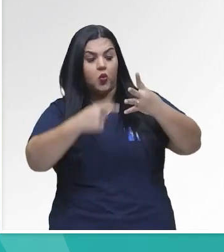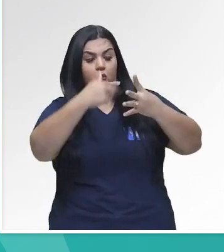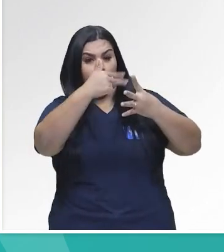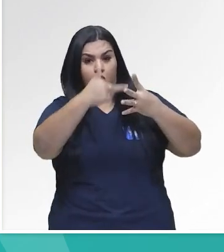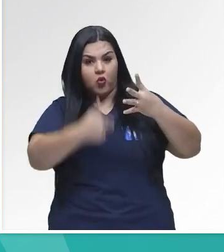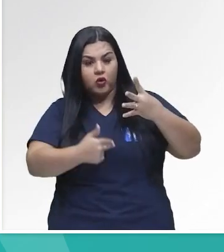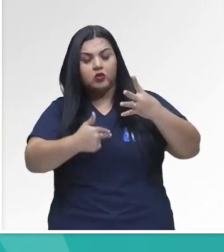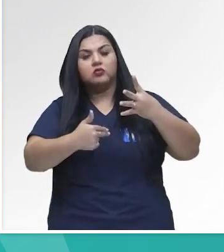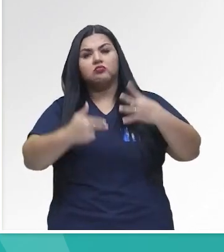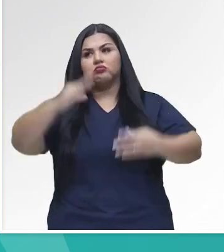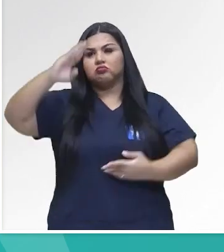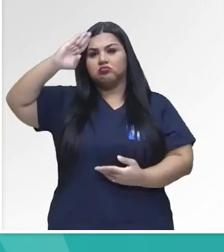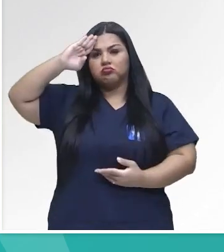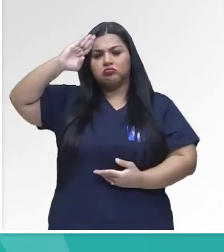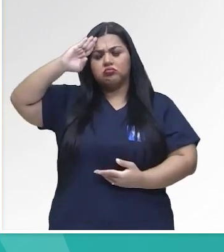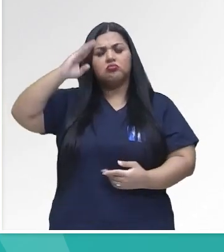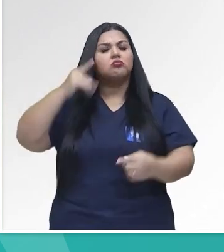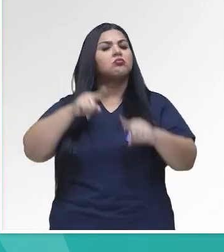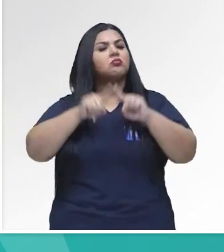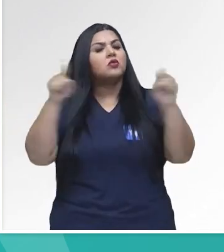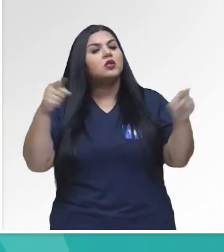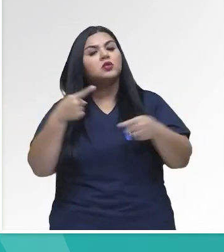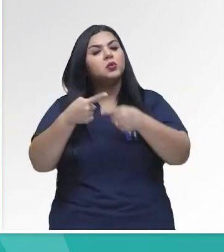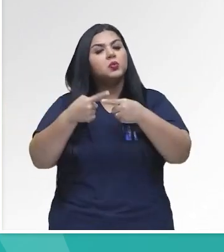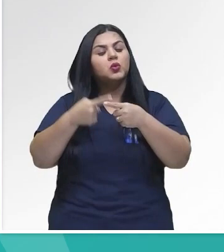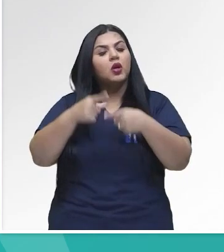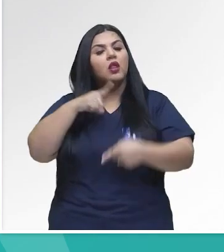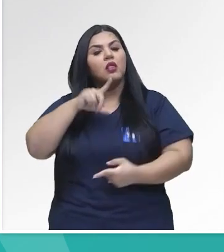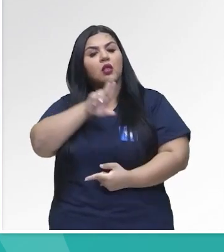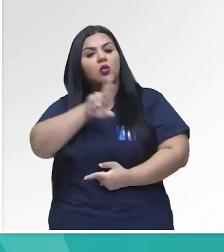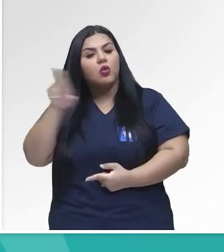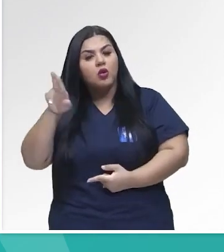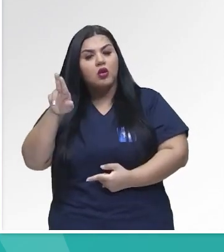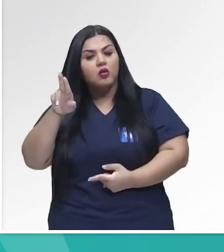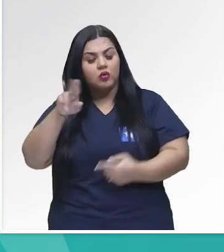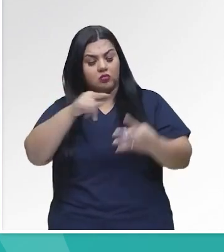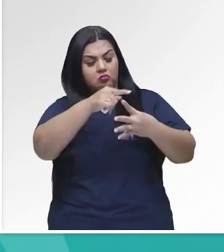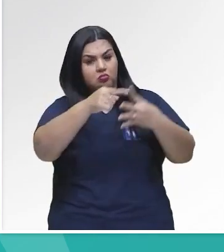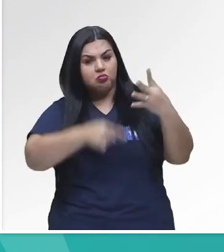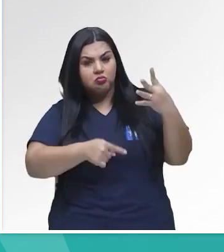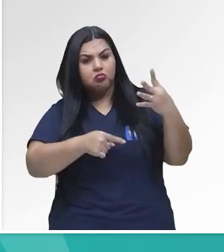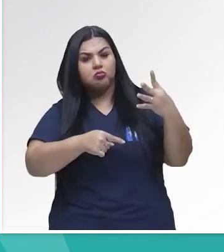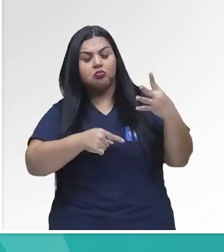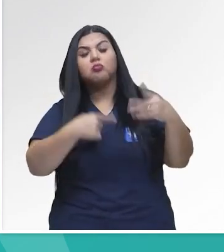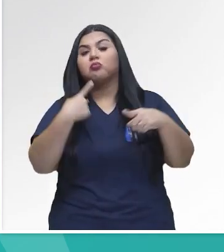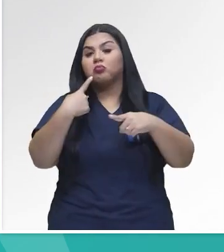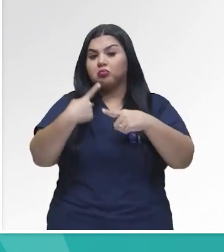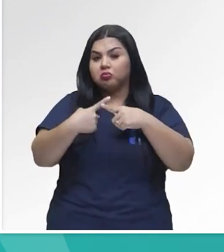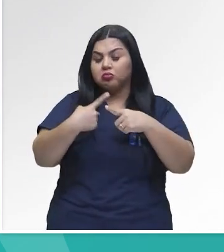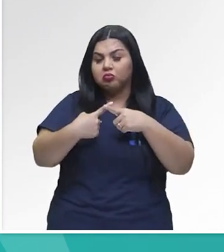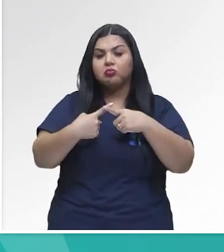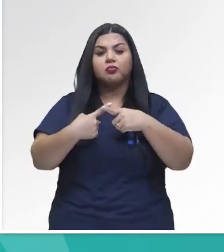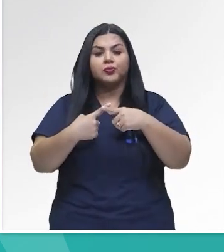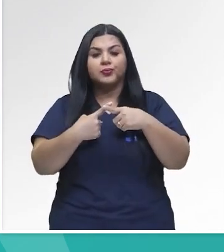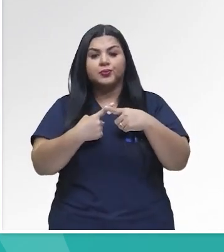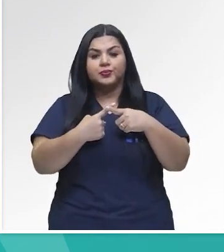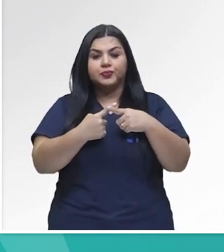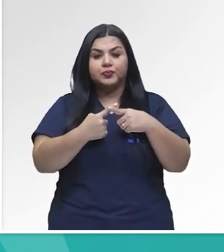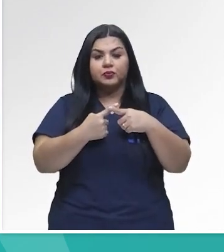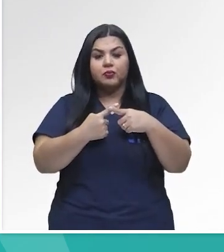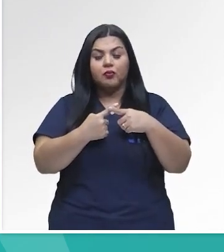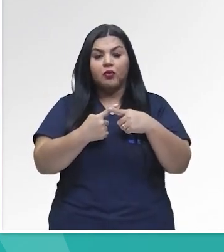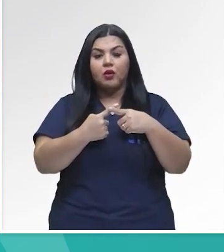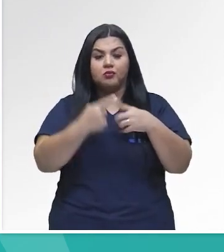do exército. Mas por que ele recebeu esse nome dos 4 elementos do exército? Porque